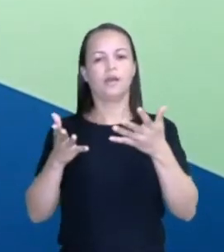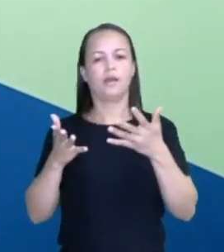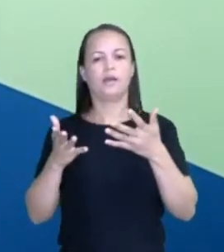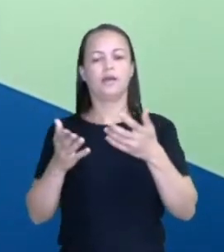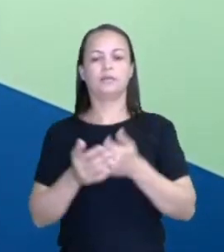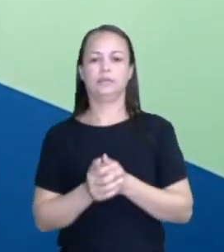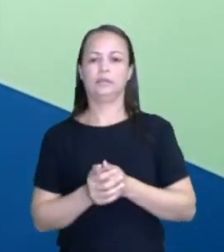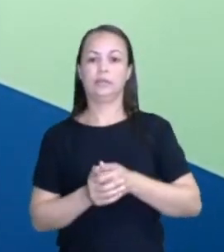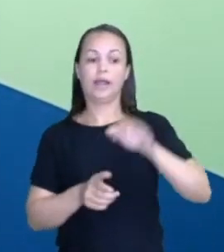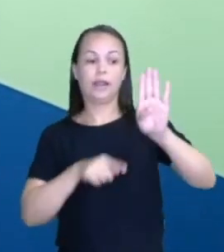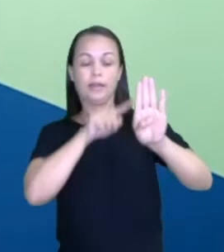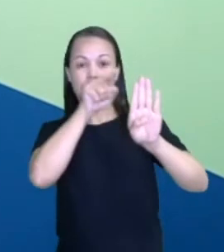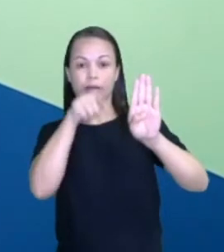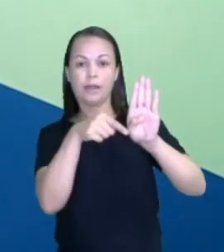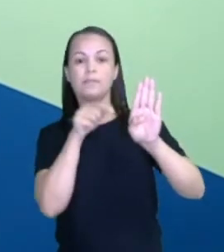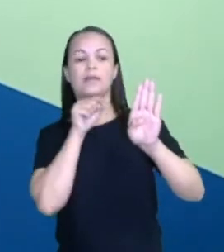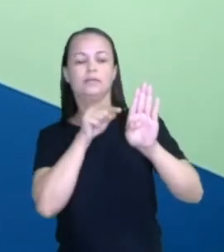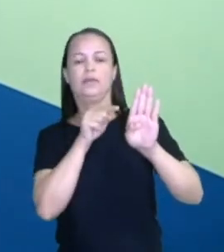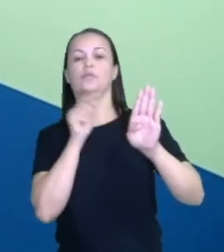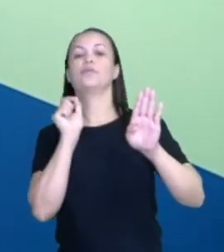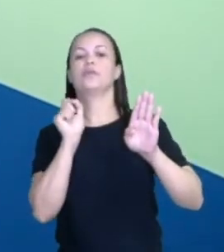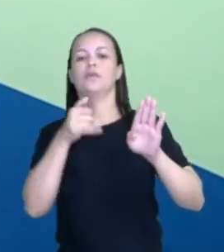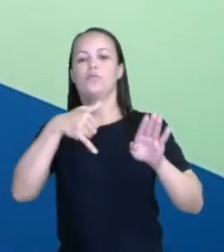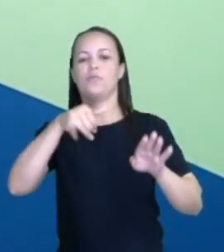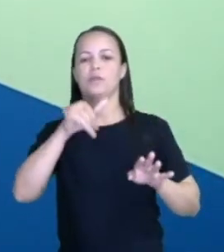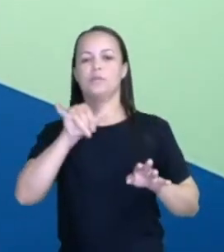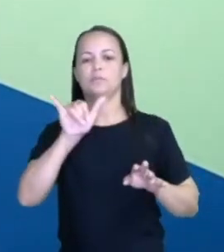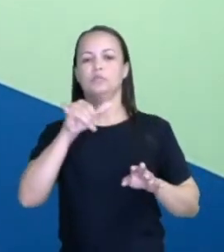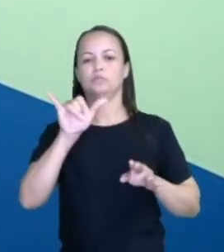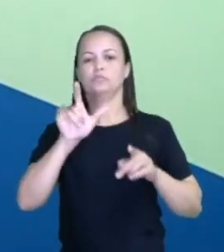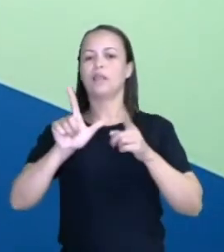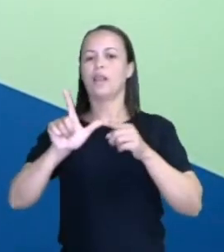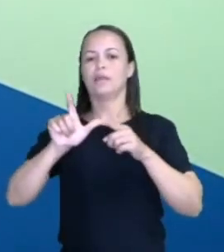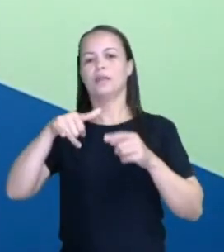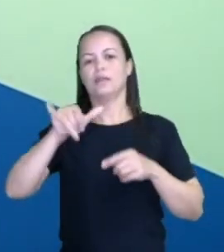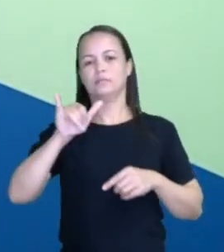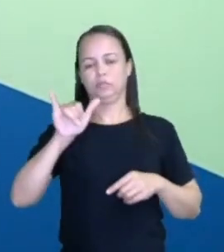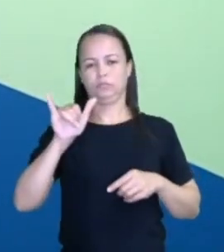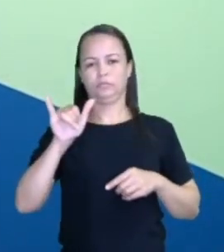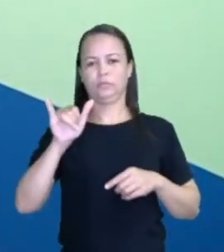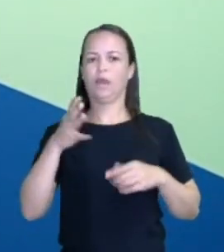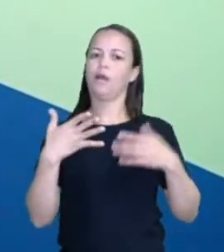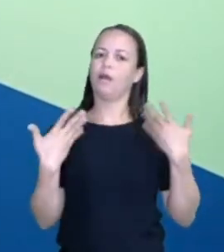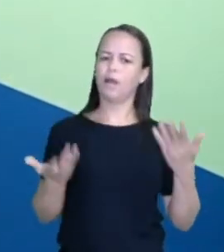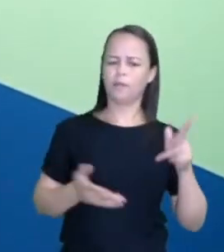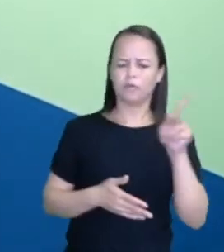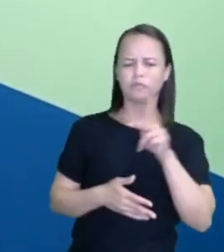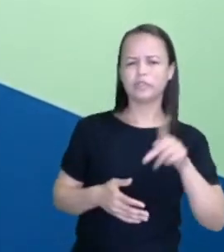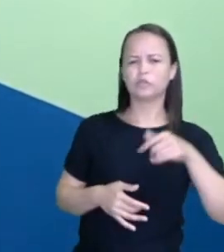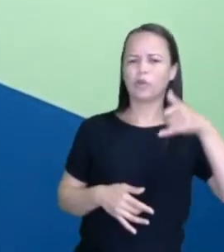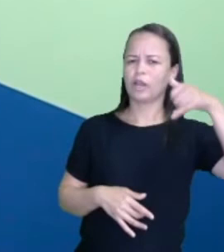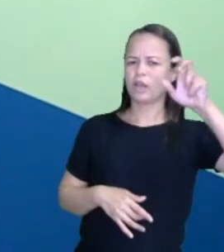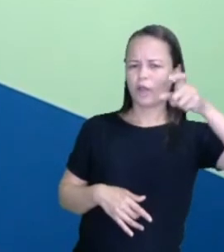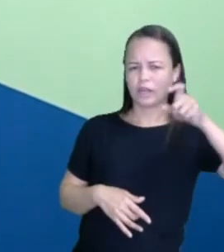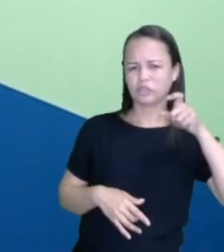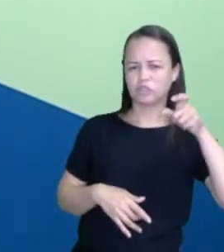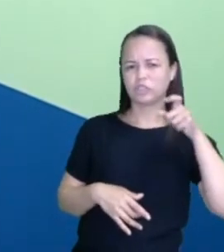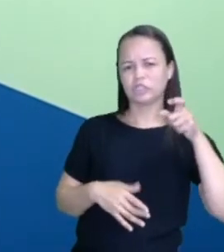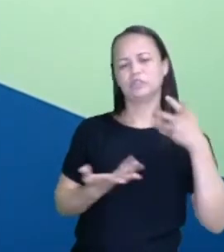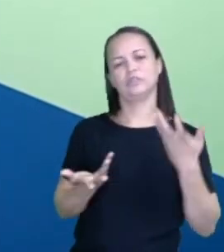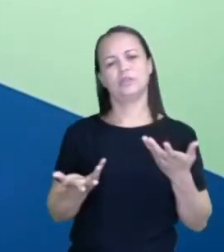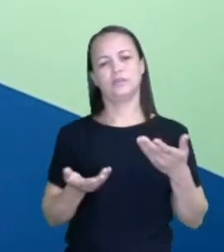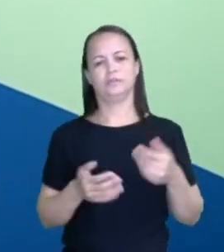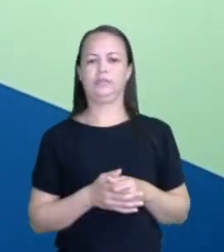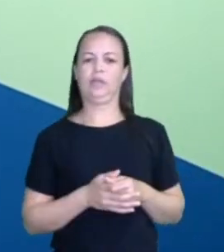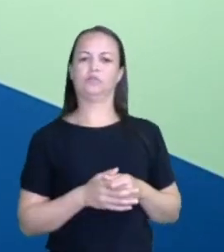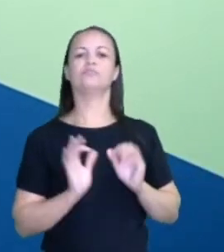aqui y. Ah, professor, mas o senhor estava mostrando aqui com x. É justamente isso. As regras que eu